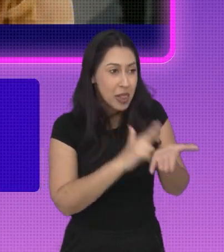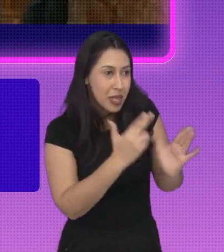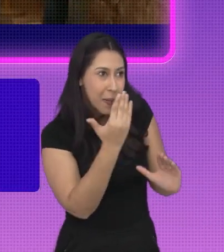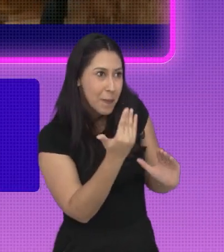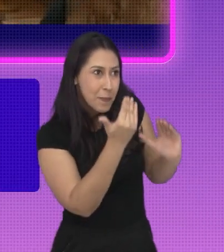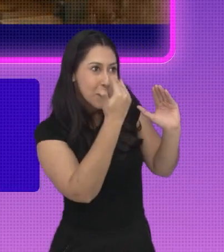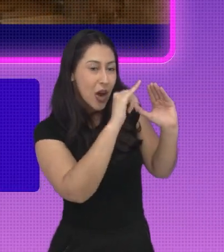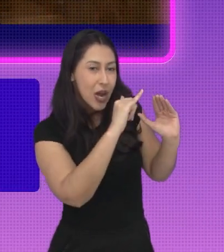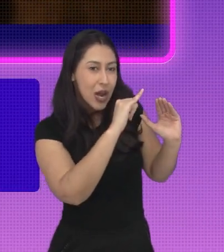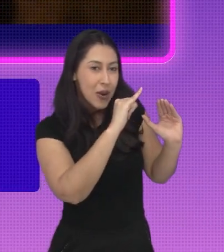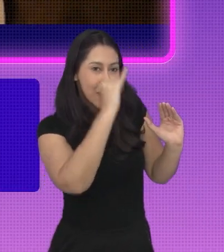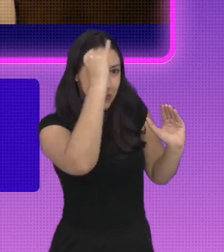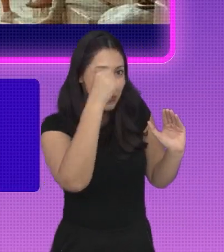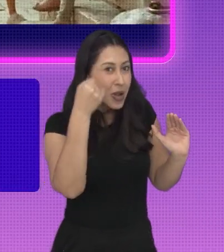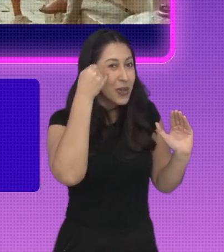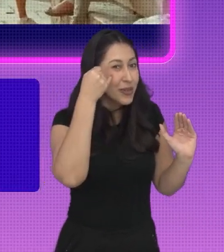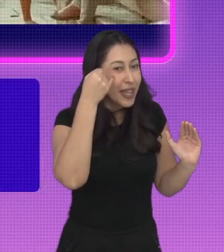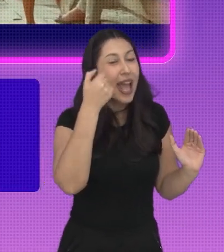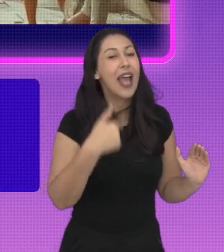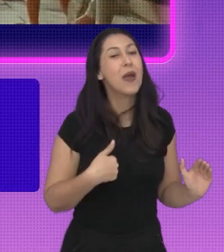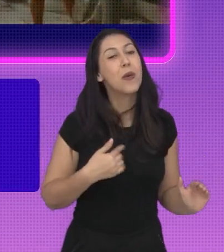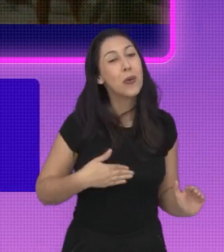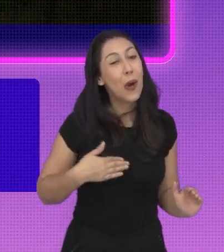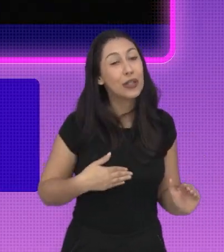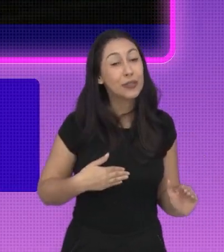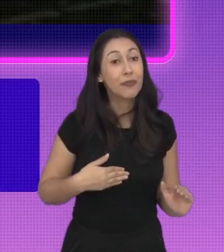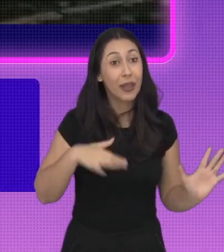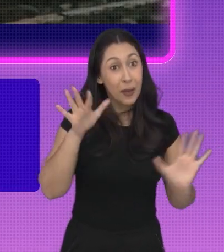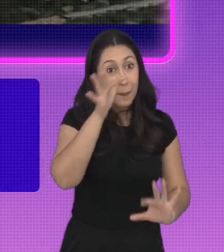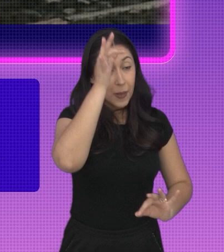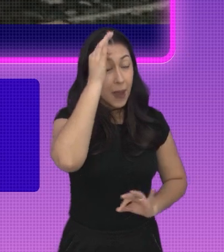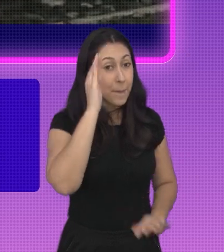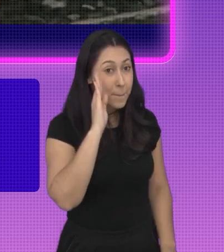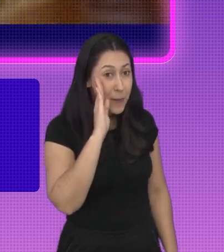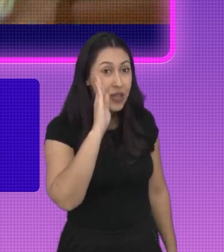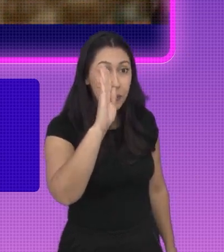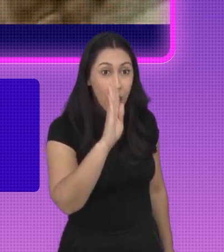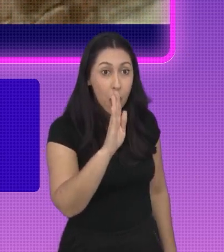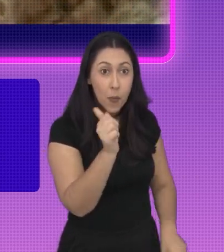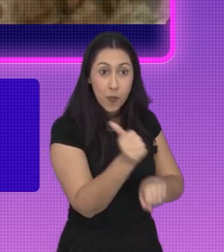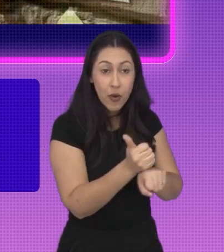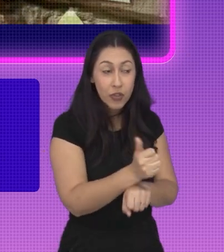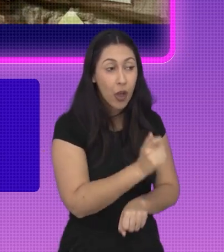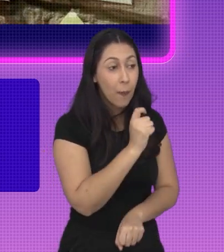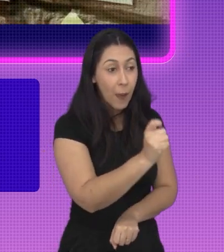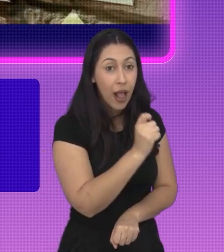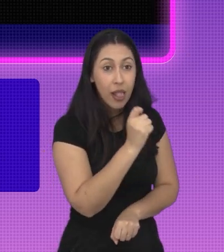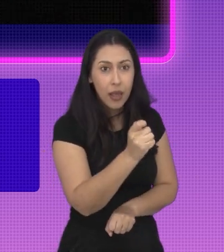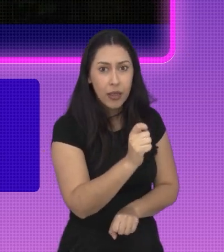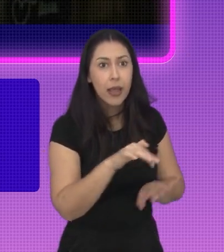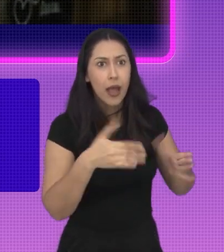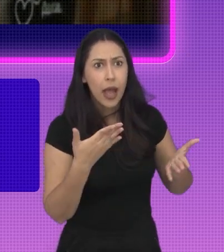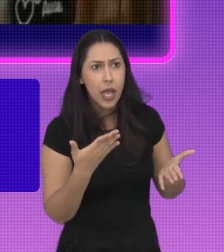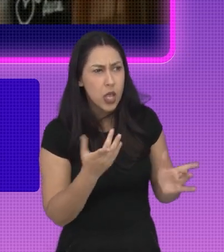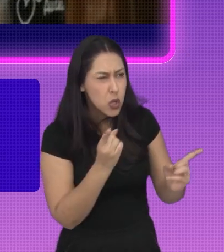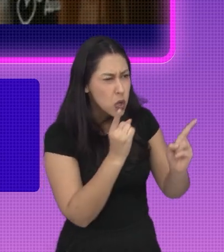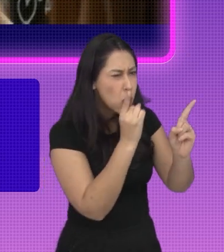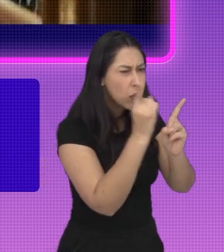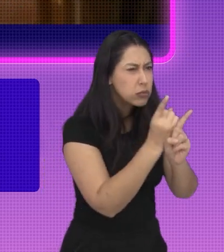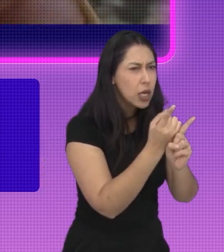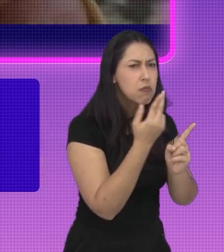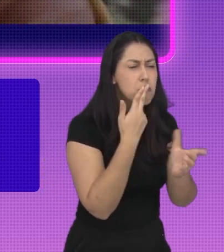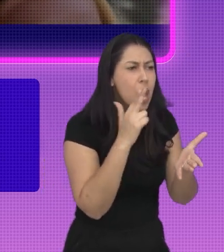Julieta. É um filme que eu gosto bastante, em que a protagonista, ela é jornalista e ela encontra uma carta que